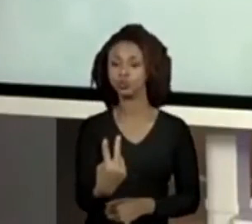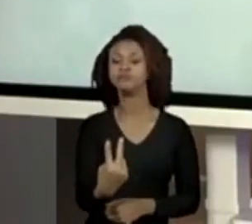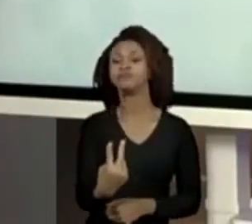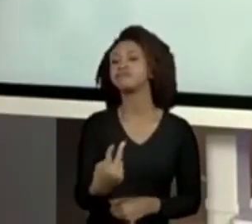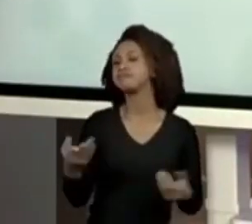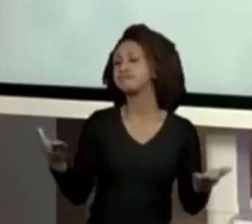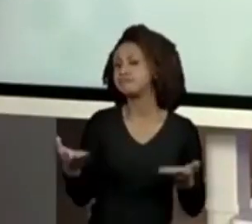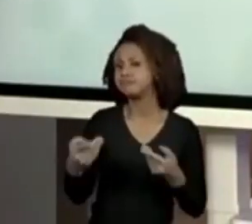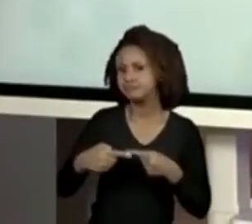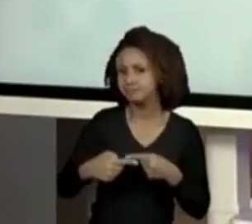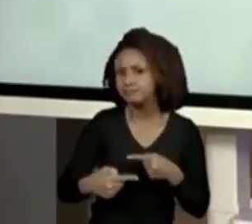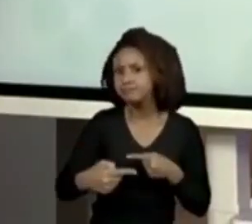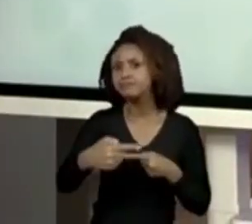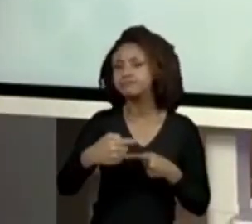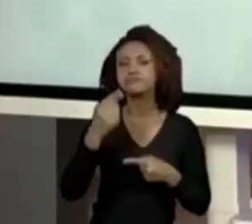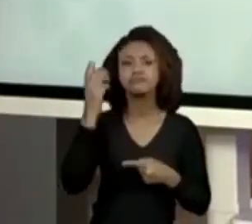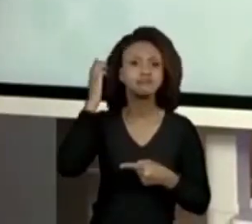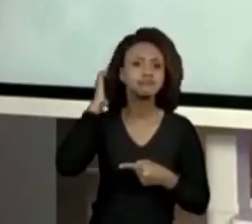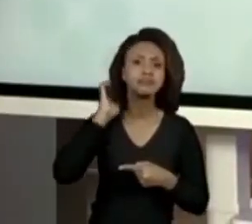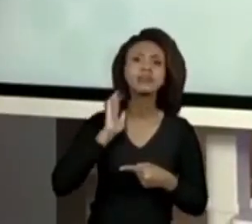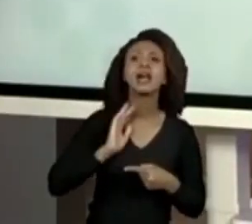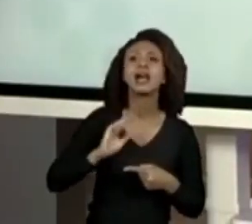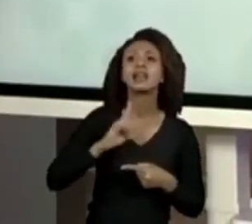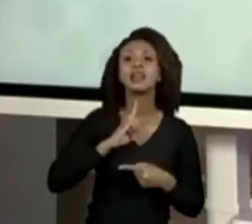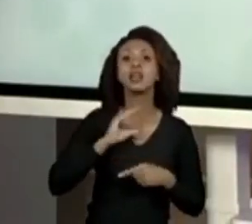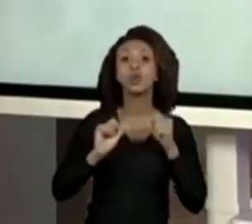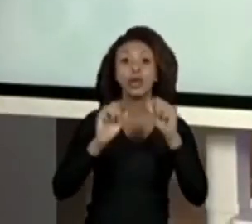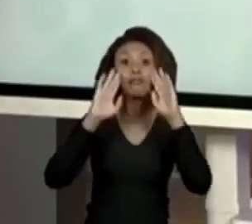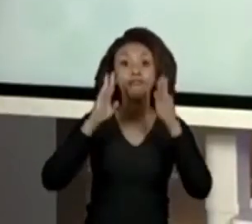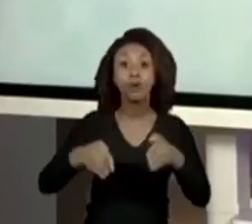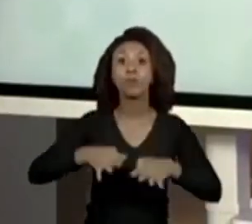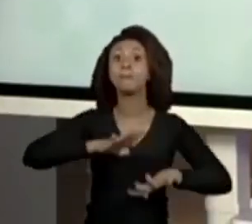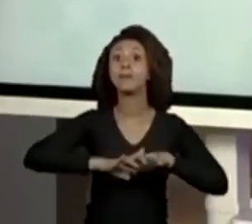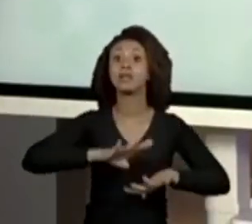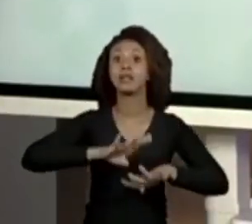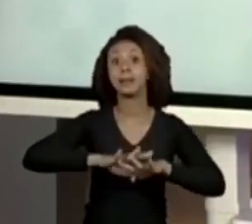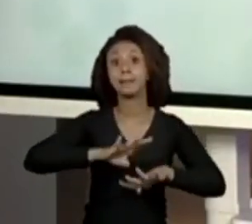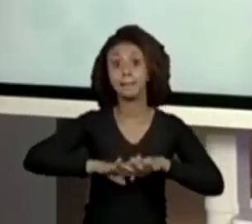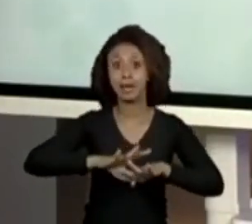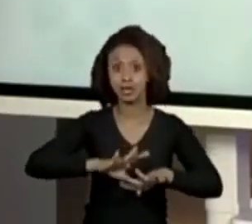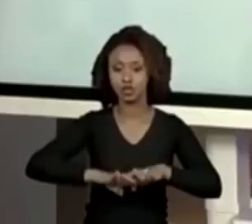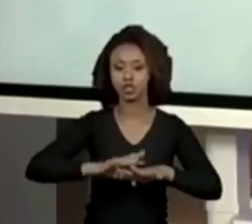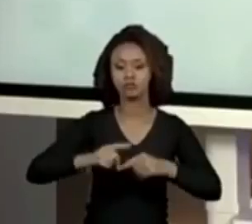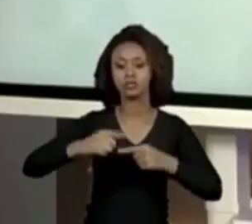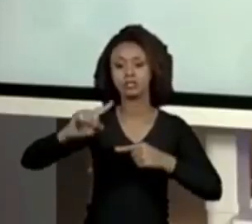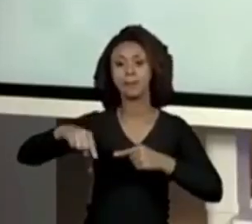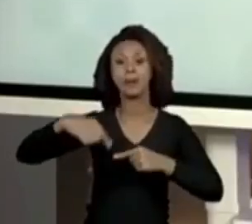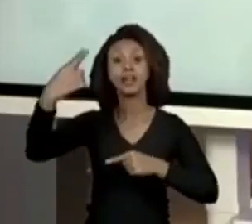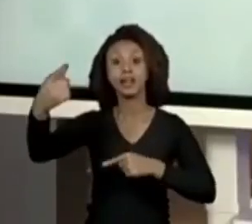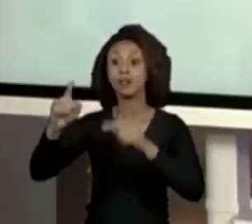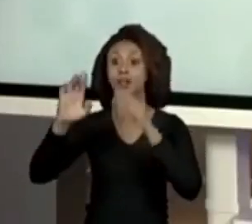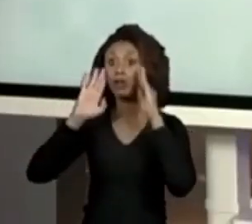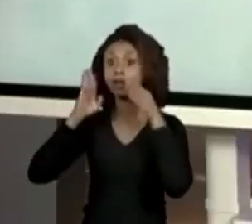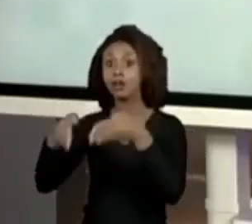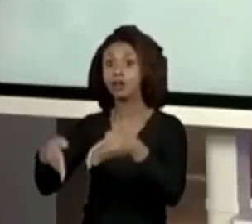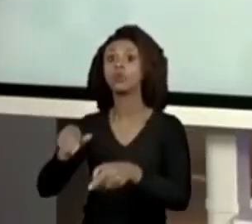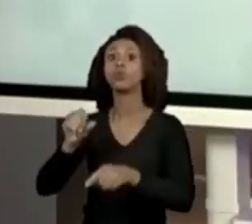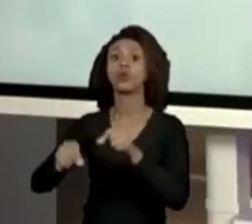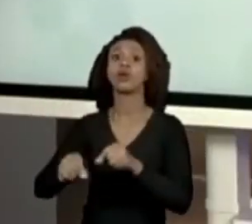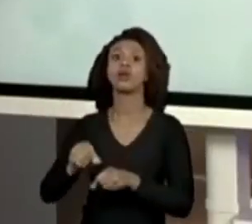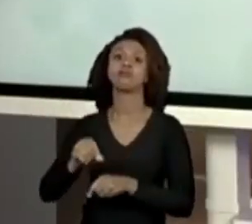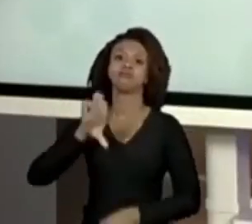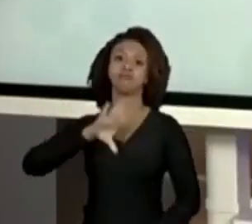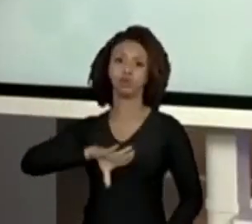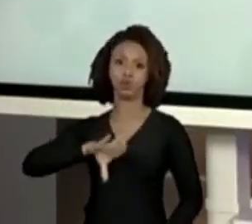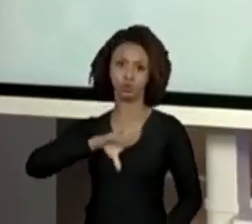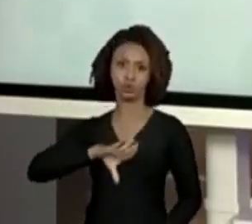ó, a gente teve exclusividade com a matemática. A semana que vem a gente vai ter exclusividade com a língua